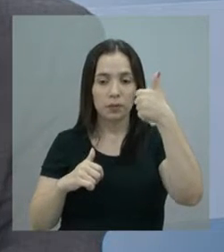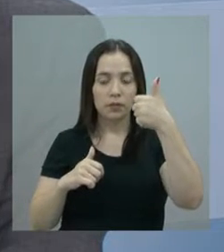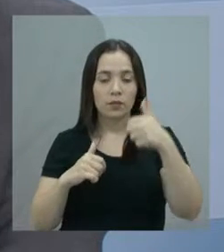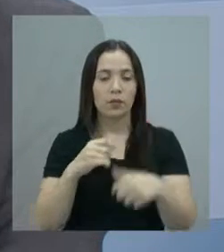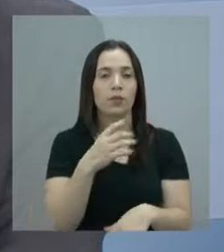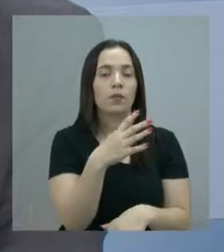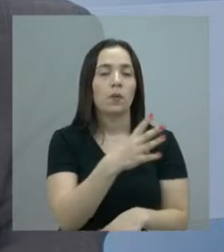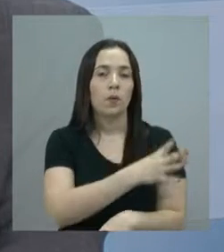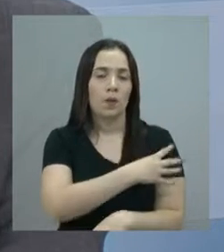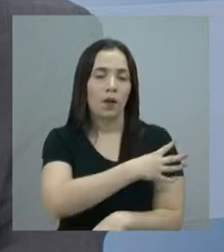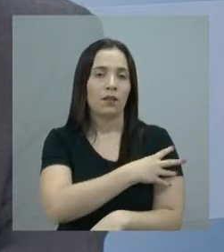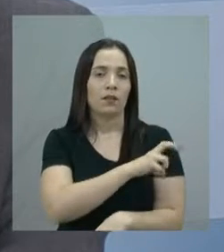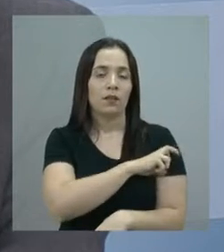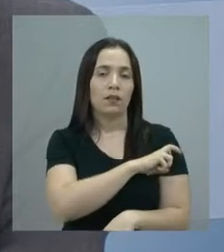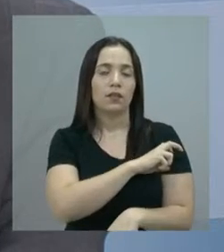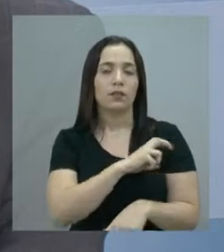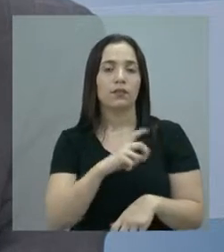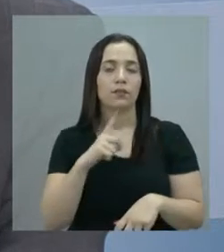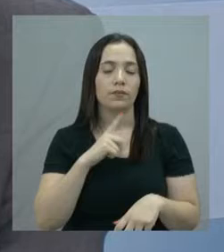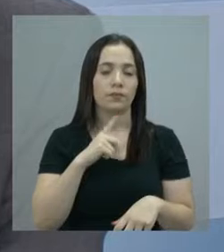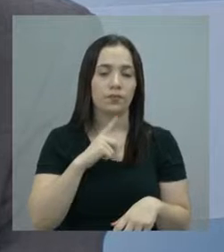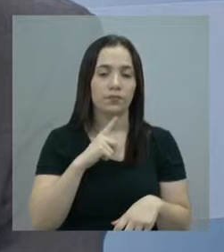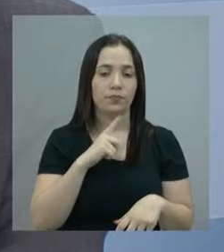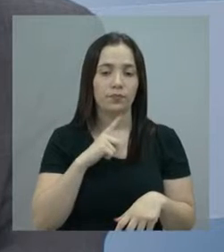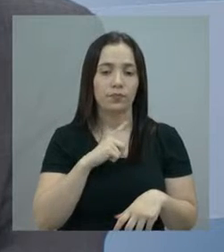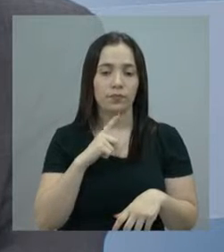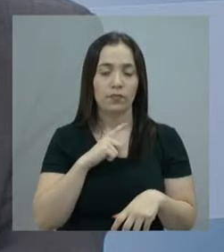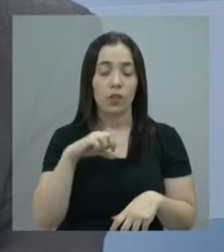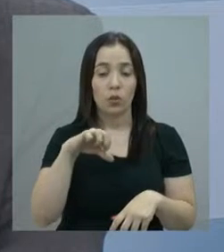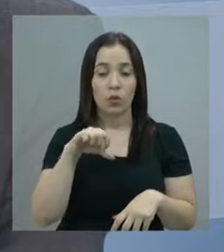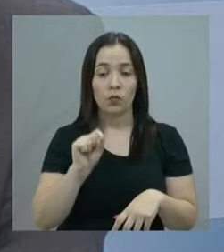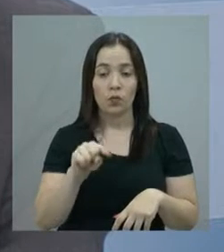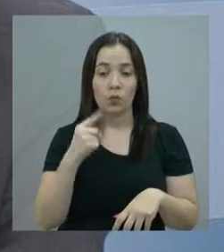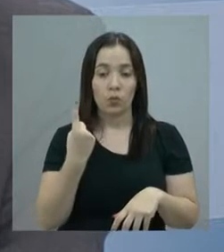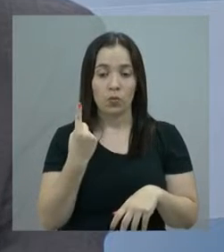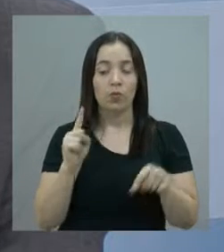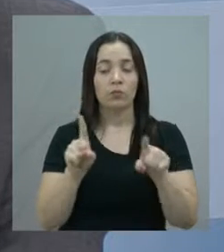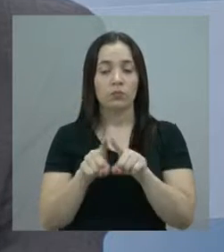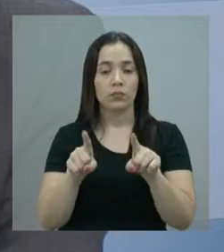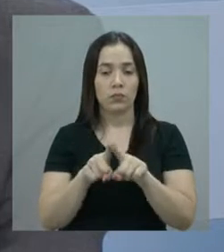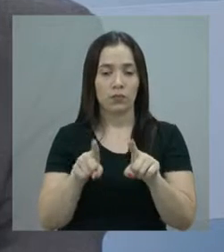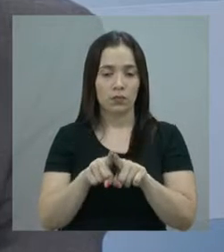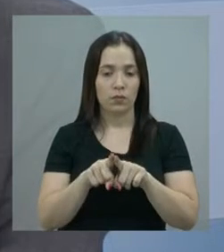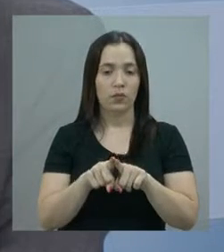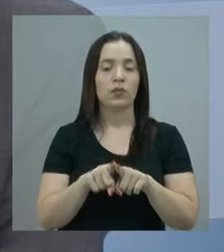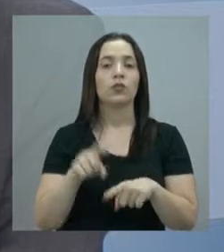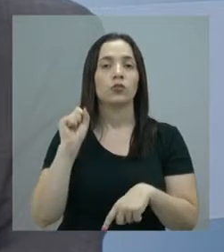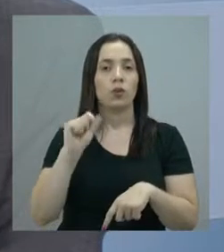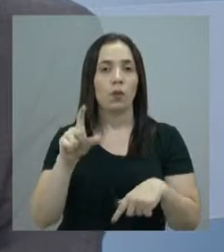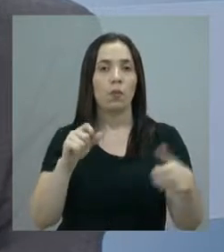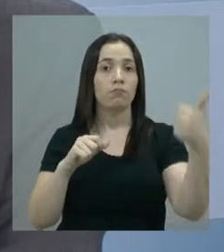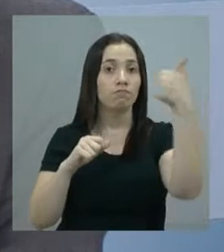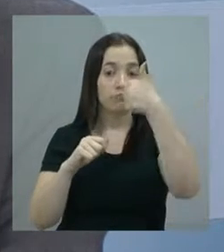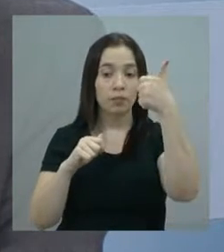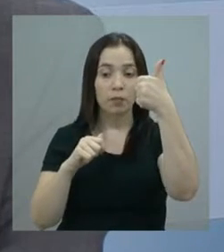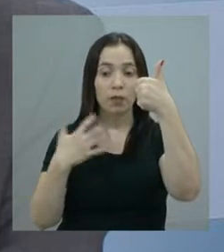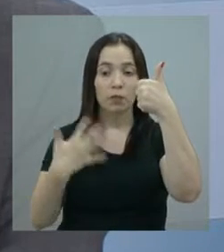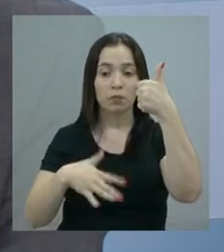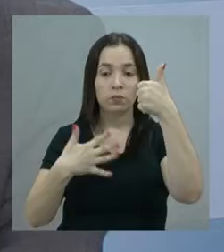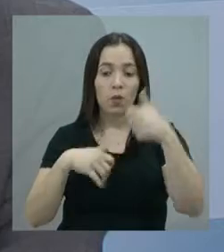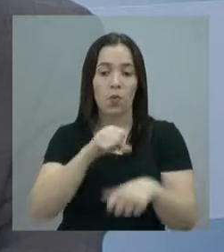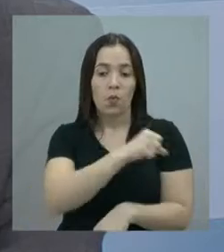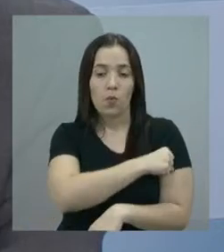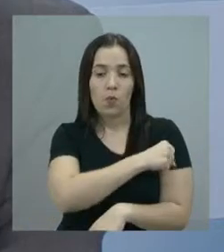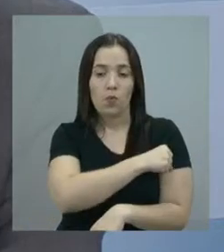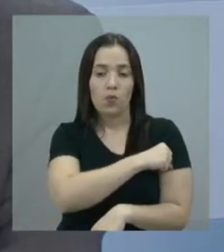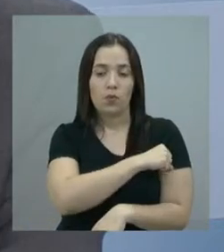série, quinto ano, com uma média elevadíssima, 9,1, como também lidera o ranking nacional, oitava